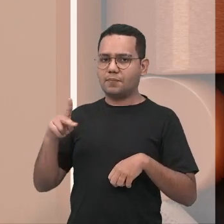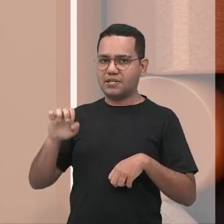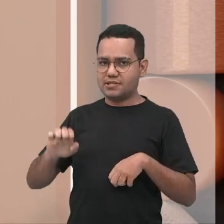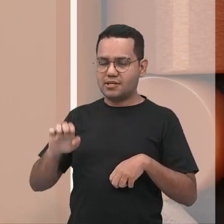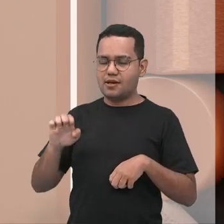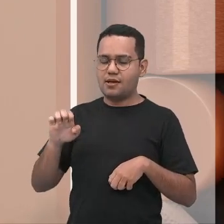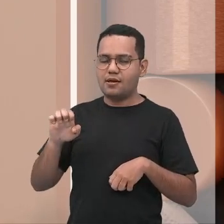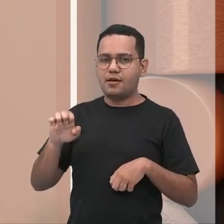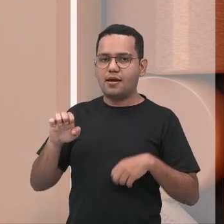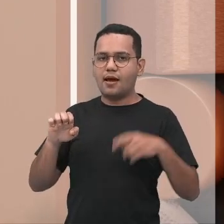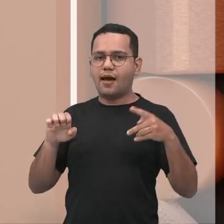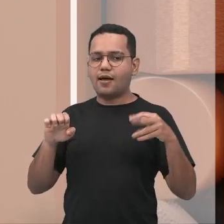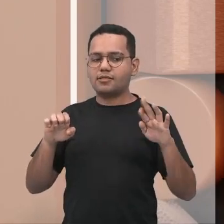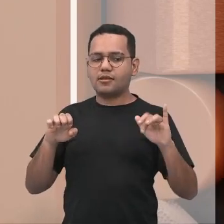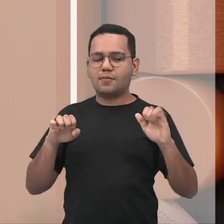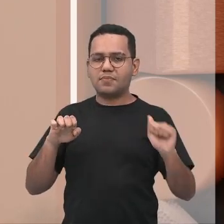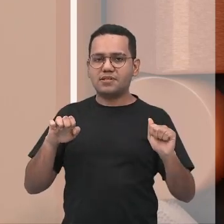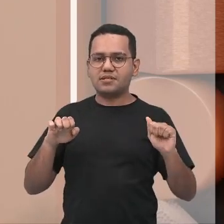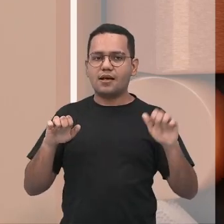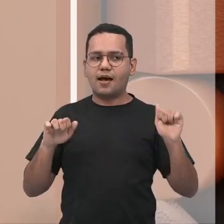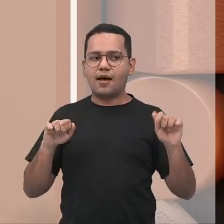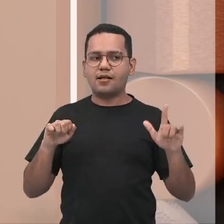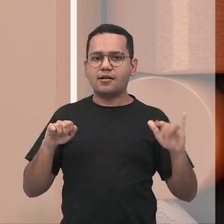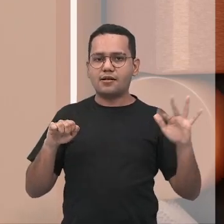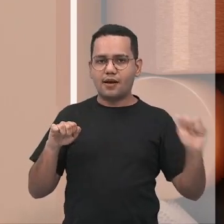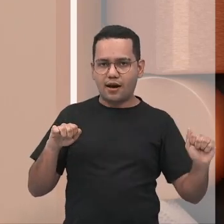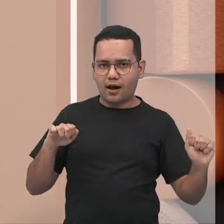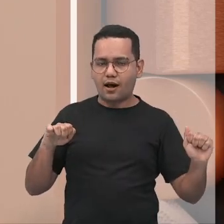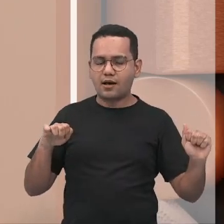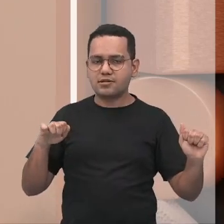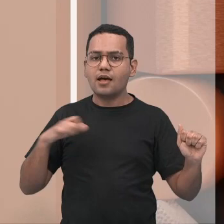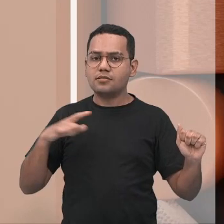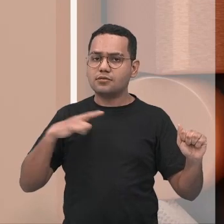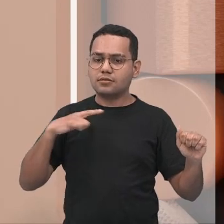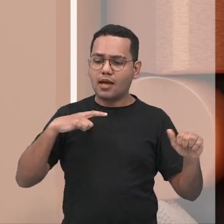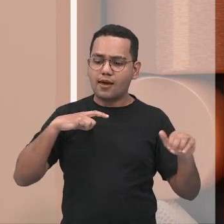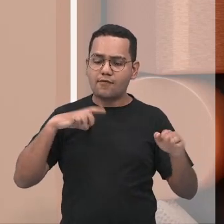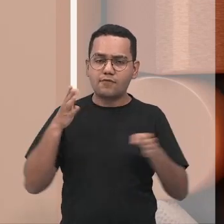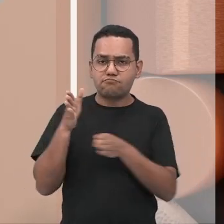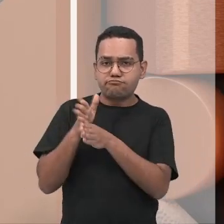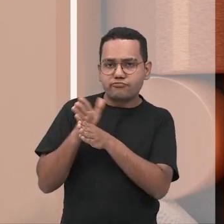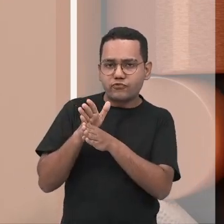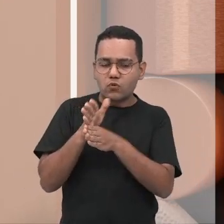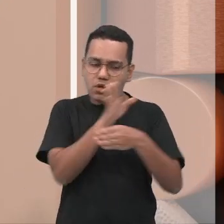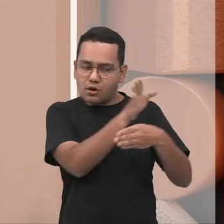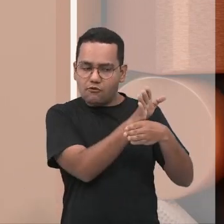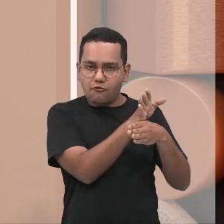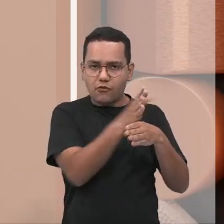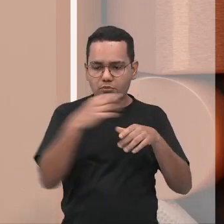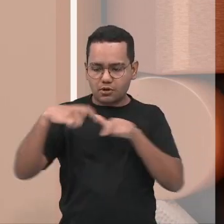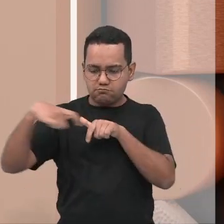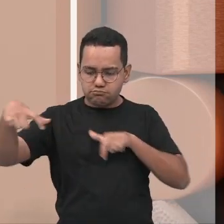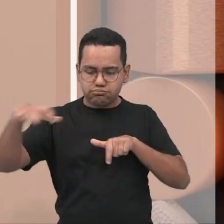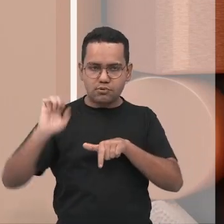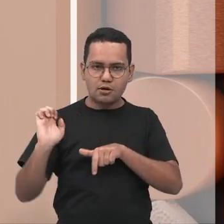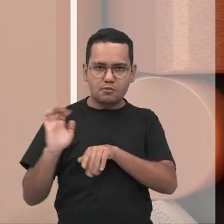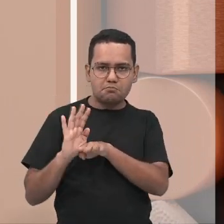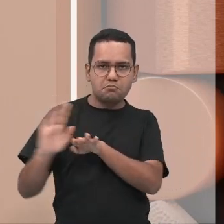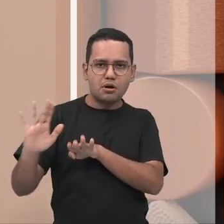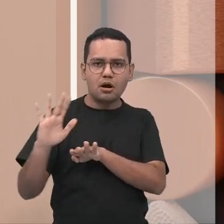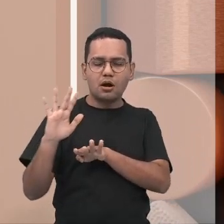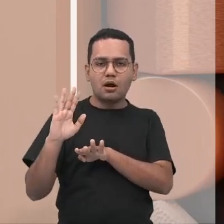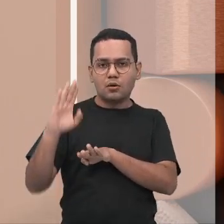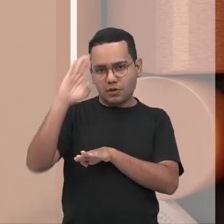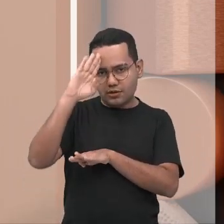de outro lado a Tríplice Aliança também entrincheirada, depois da saída da Rússia e da entrada dos norte-americanos,